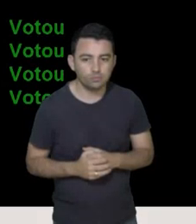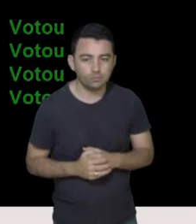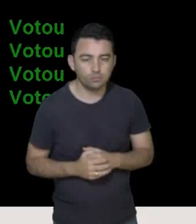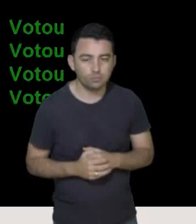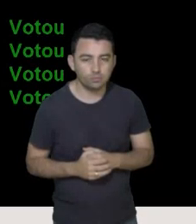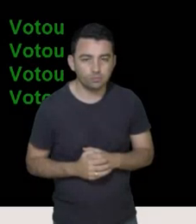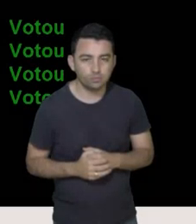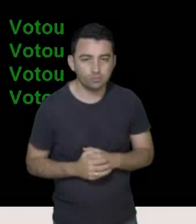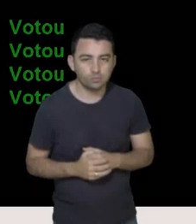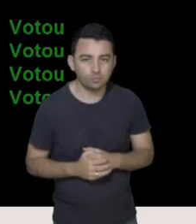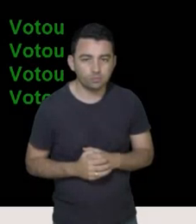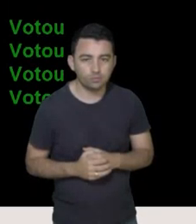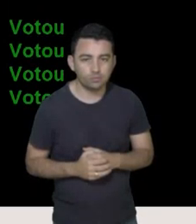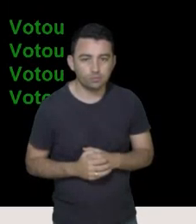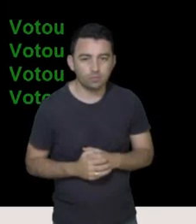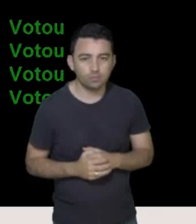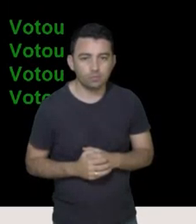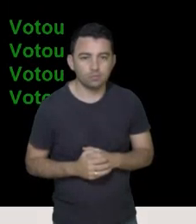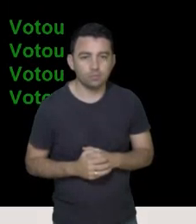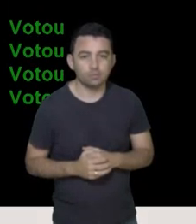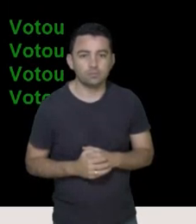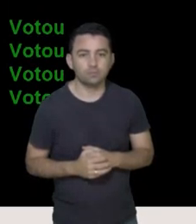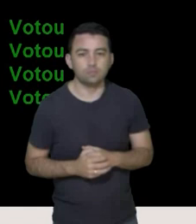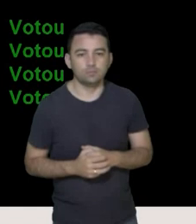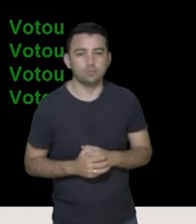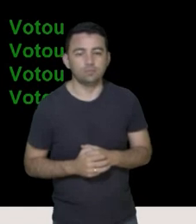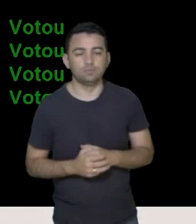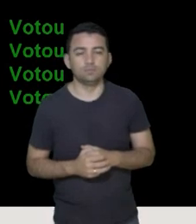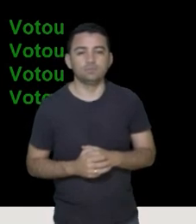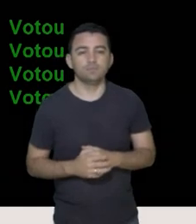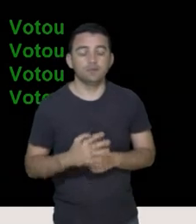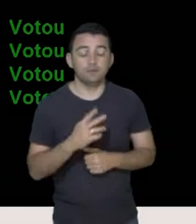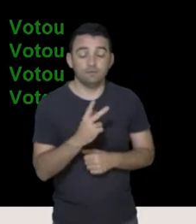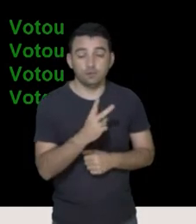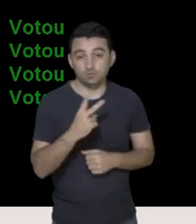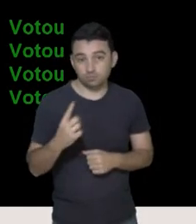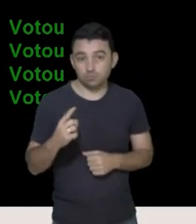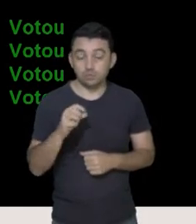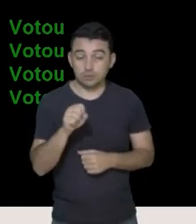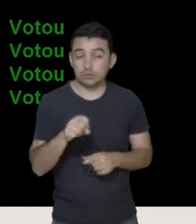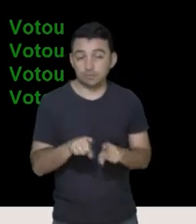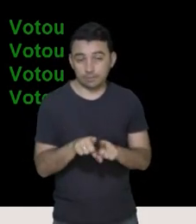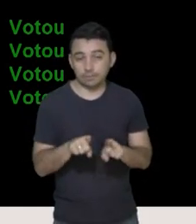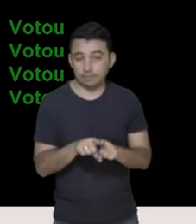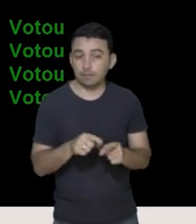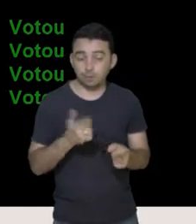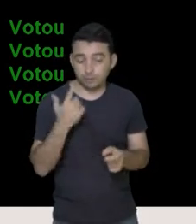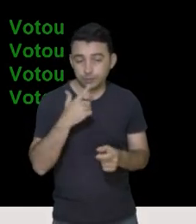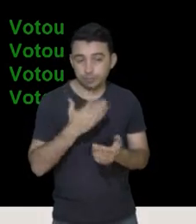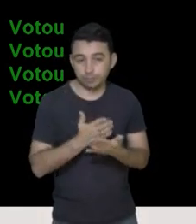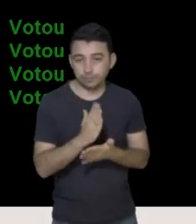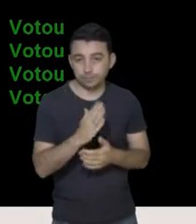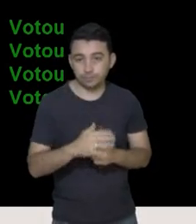Projeto também, a necessidade de 21 votos sim para ser aprovado.